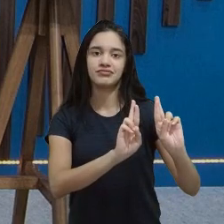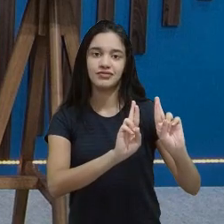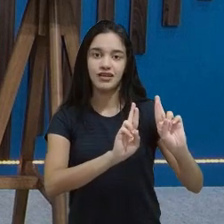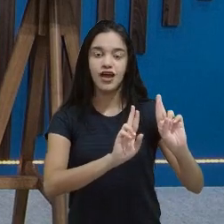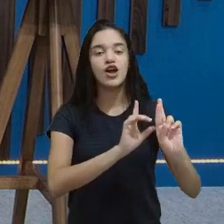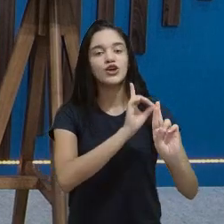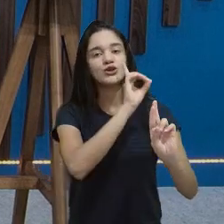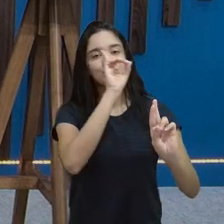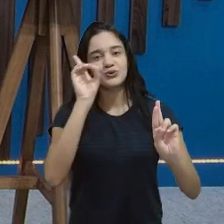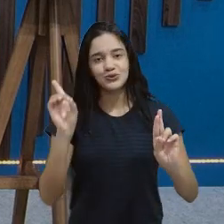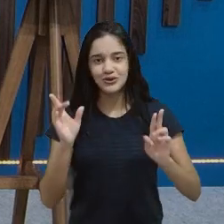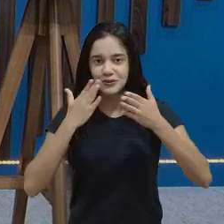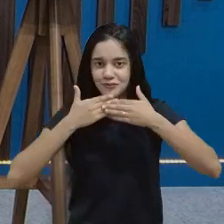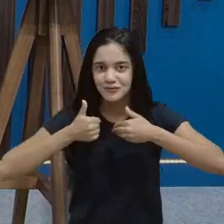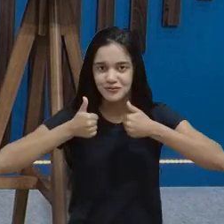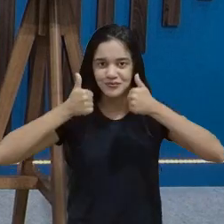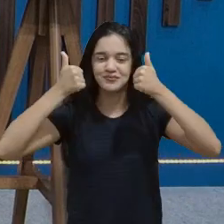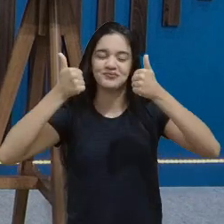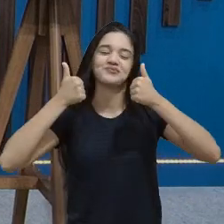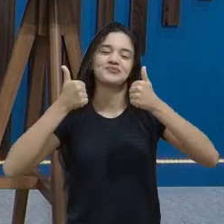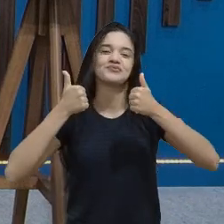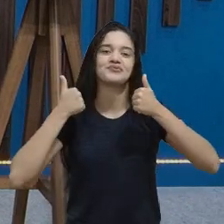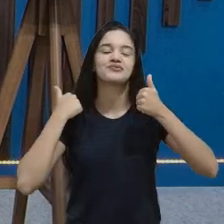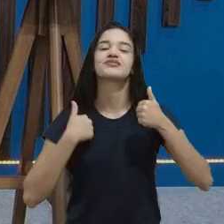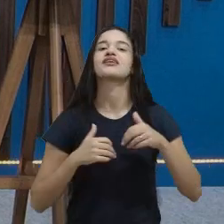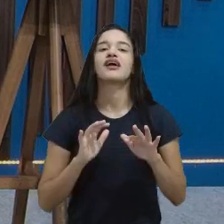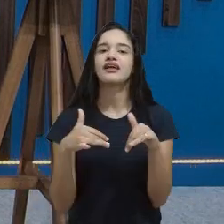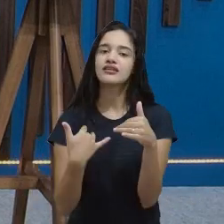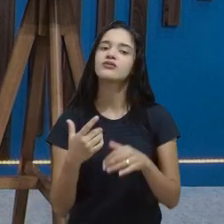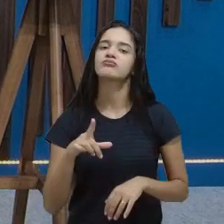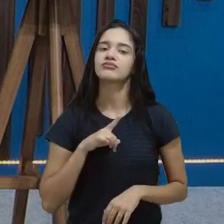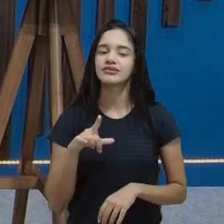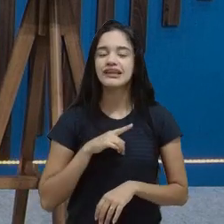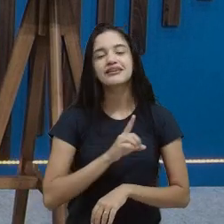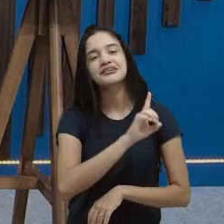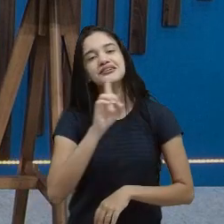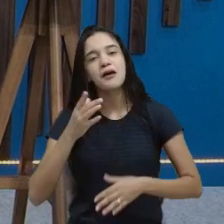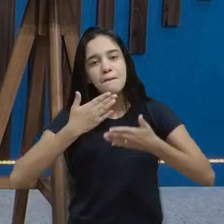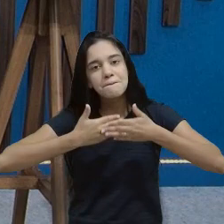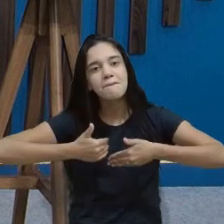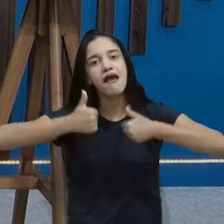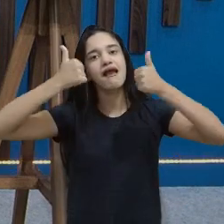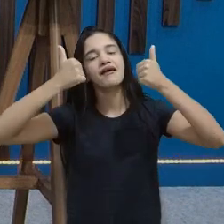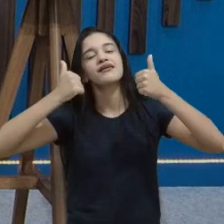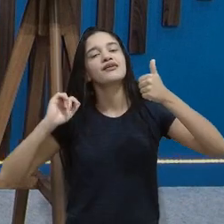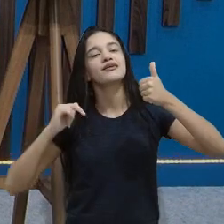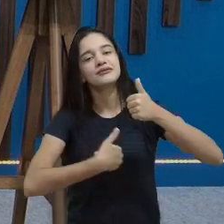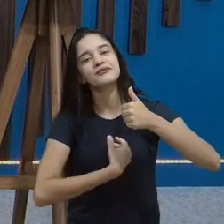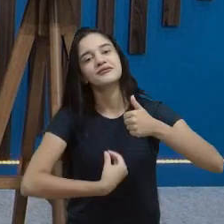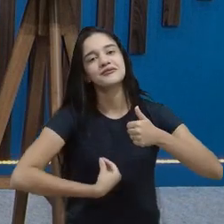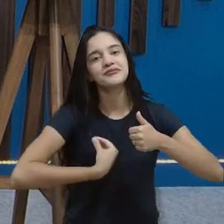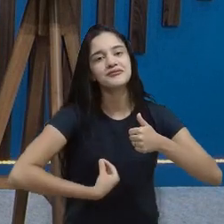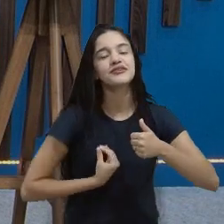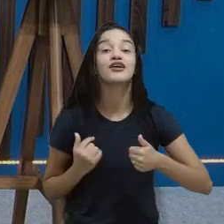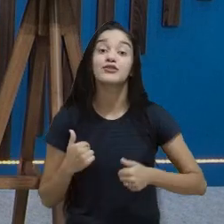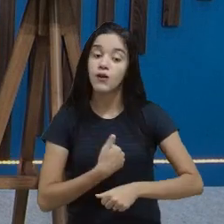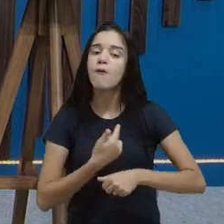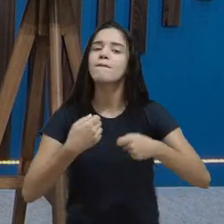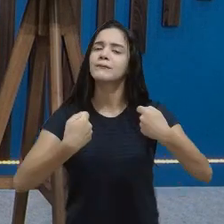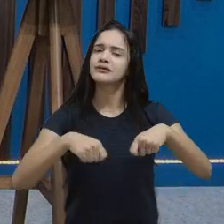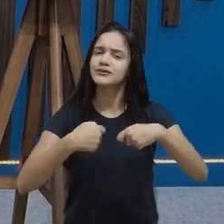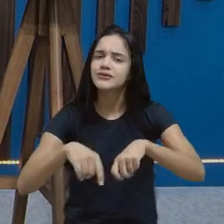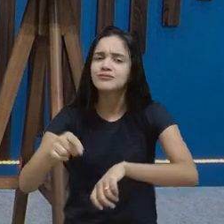dias melhores virão, não é? Então, existem dias melhores na nossa vida, então